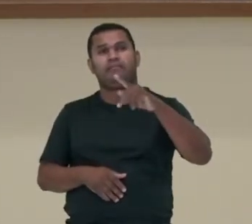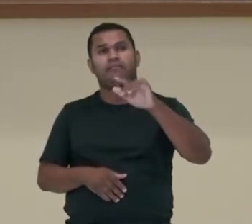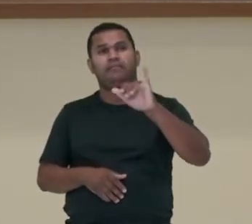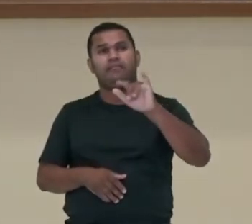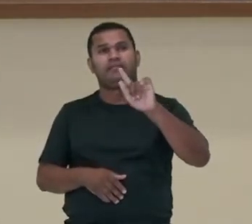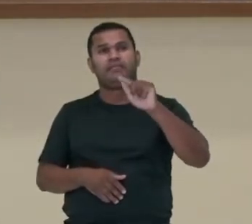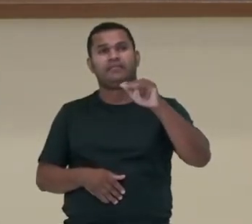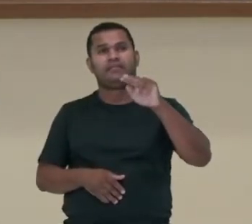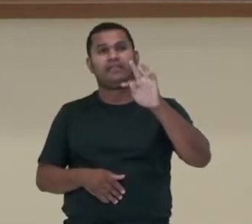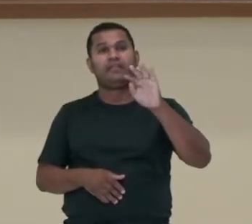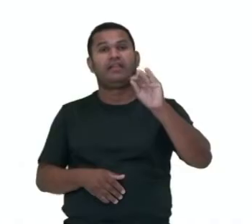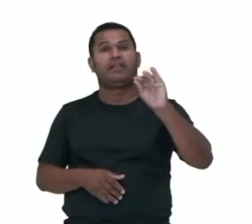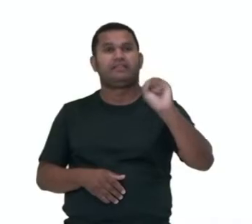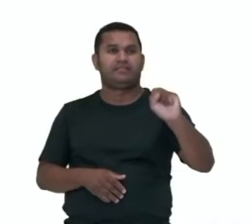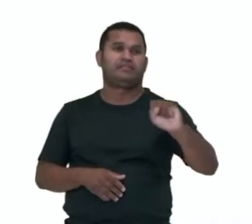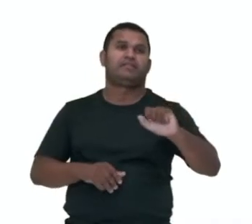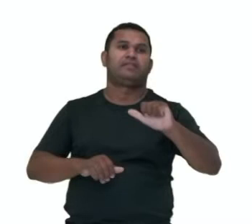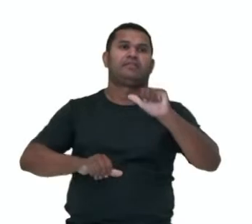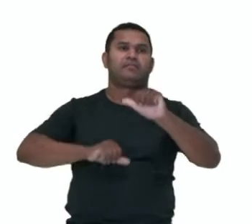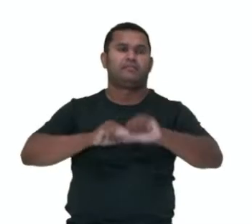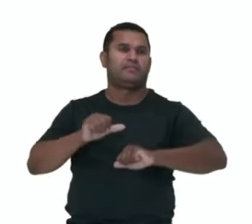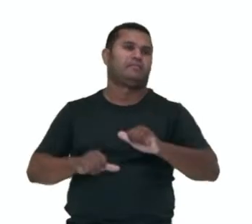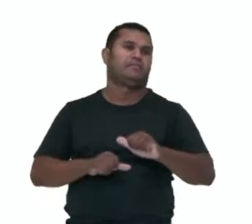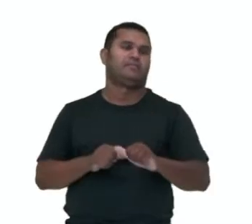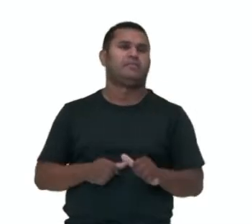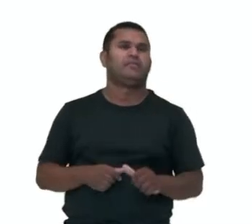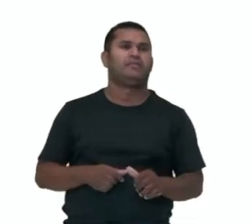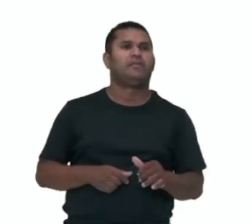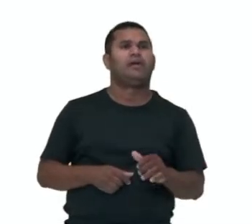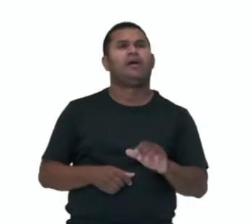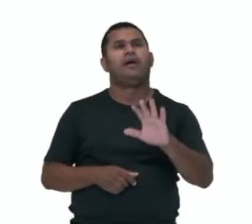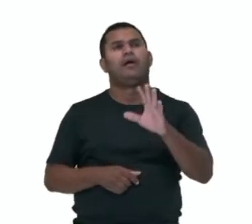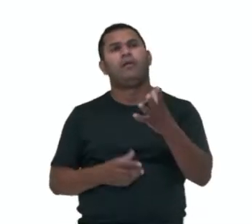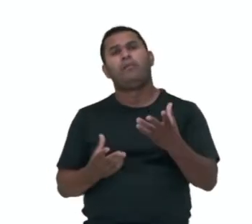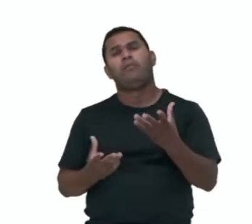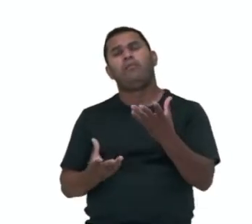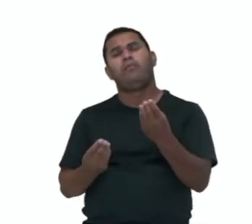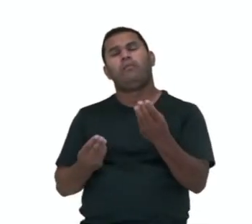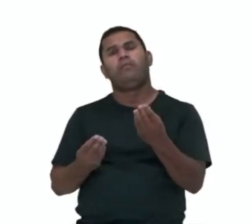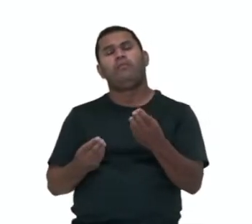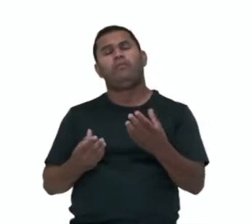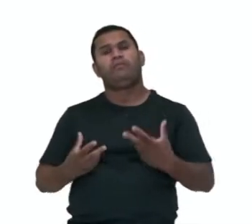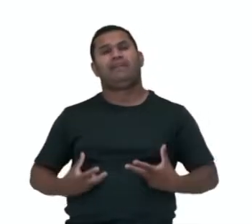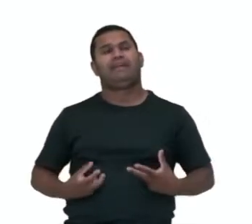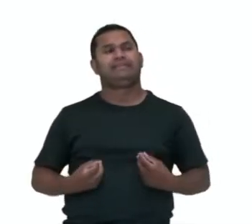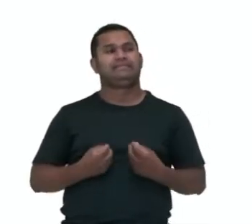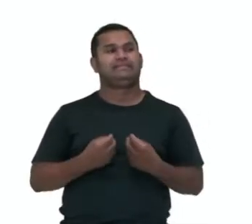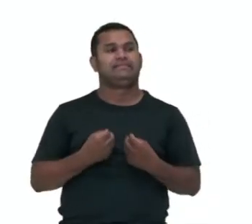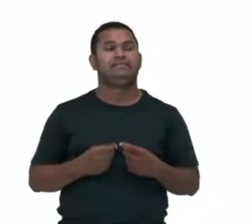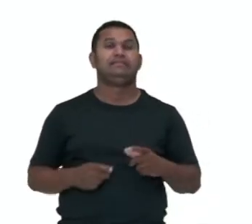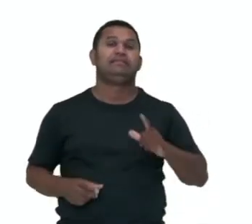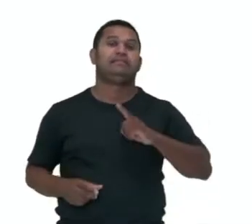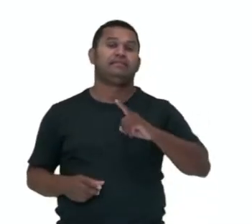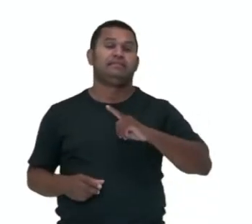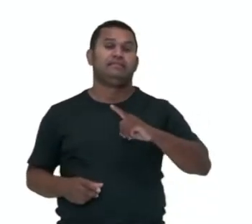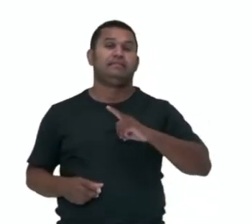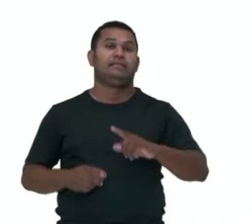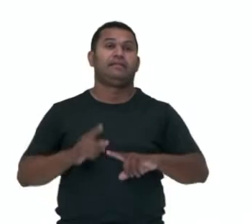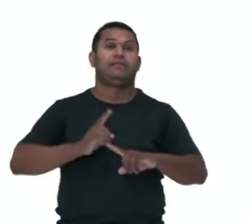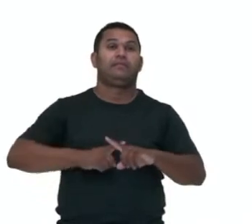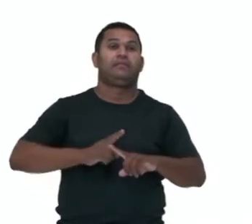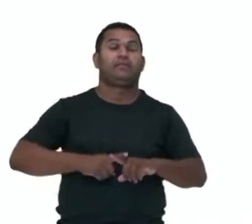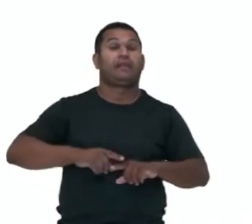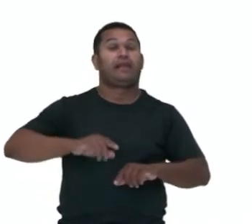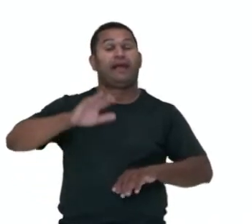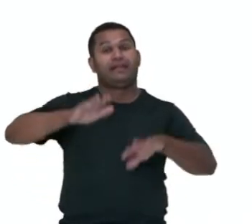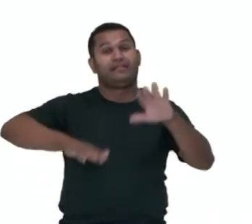Os cânceres em geral são causados por erros epigenéticos, assim como algumas disfunções cognitivas, ou seja, ali a nível de raciocínio,